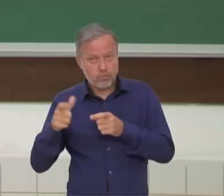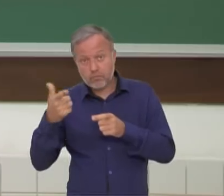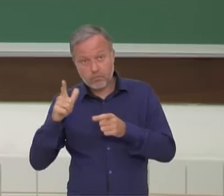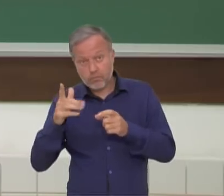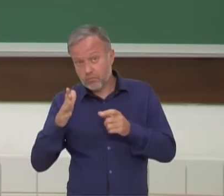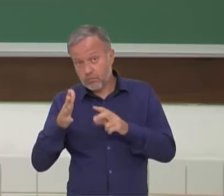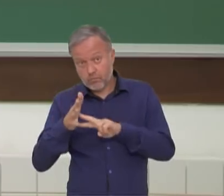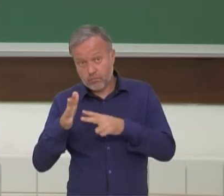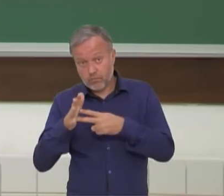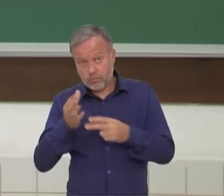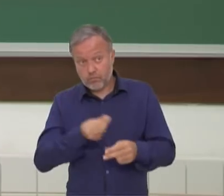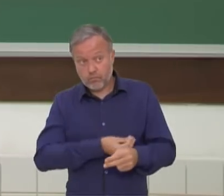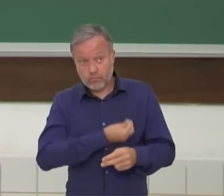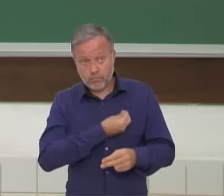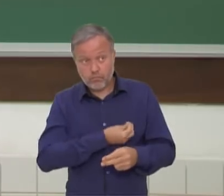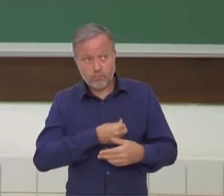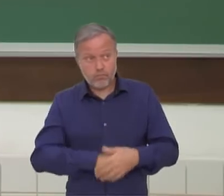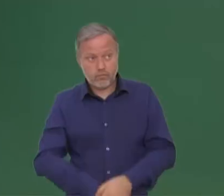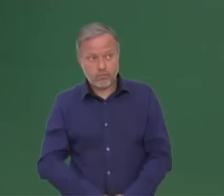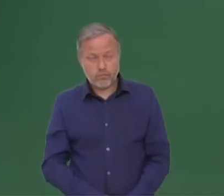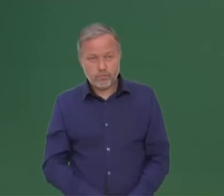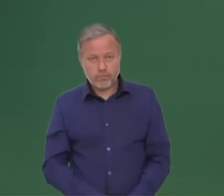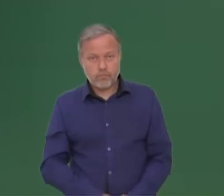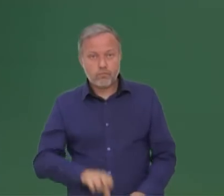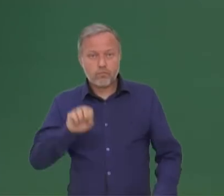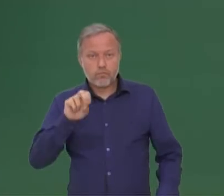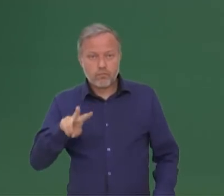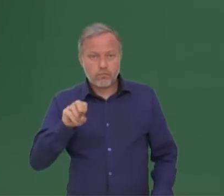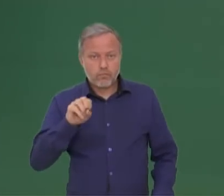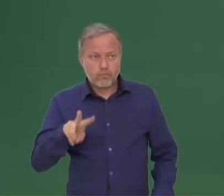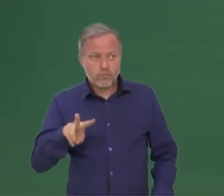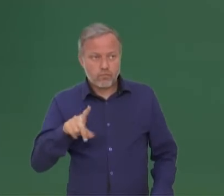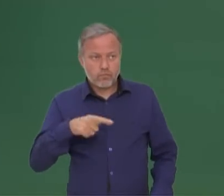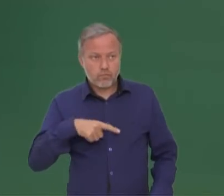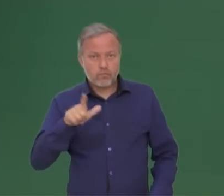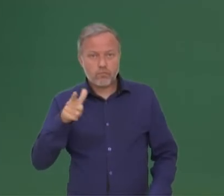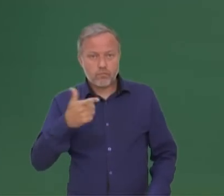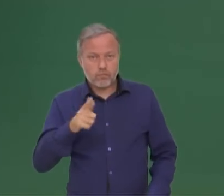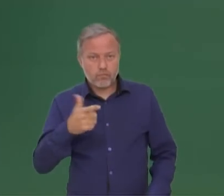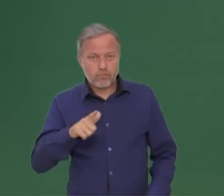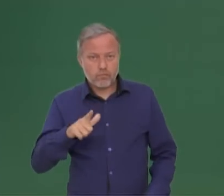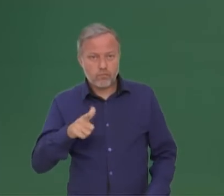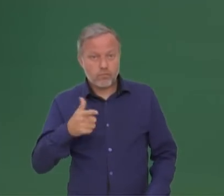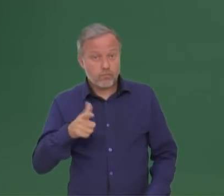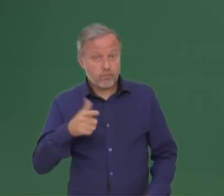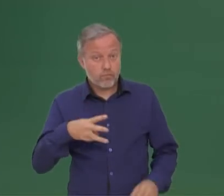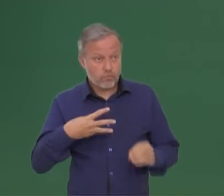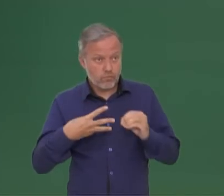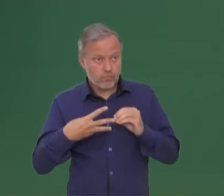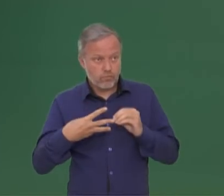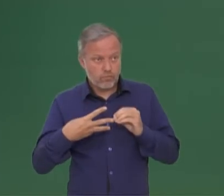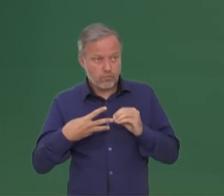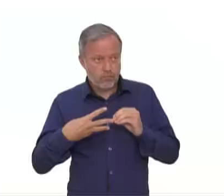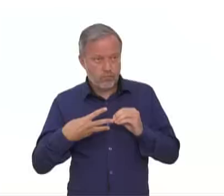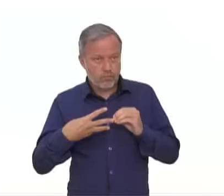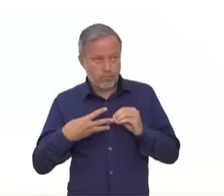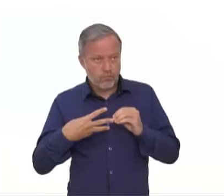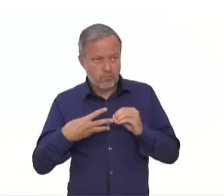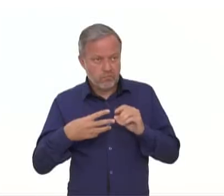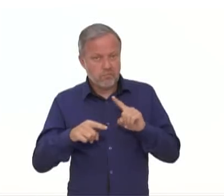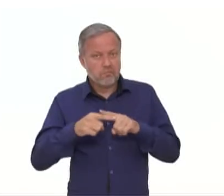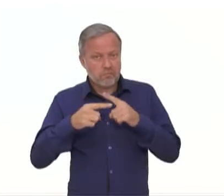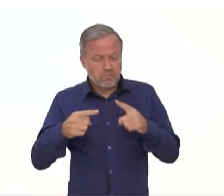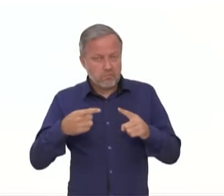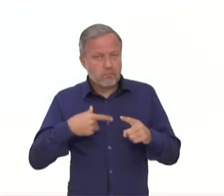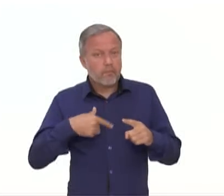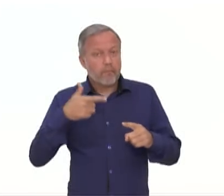não é considerado um ser vivo. Os vírus são seres que não possuem células, mas